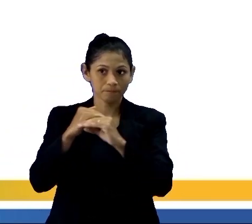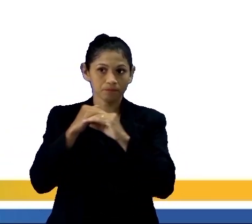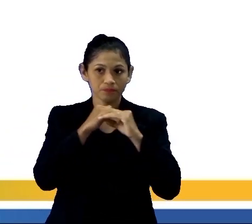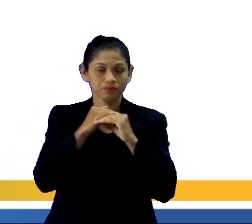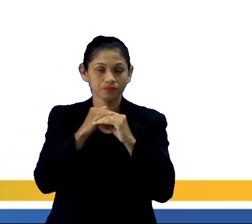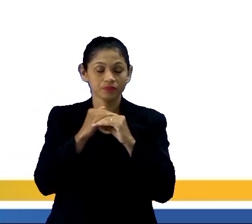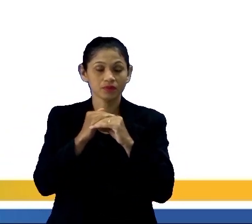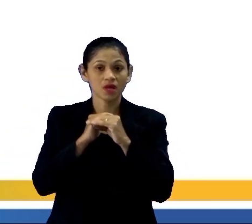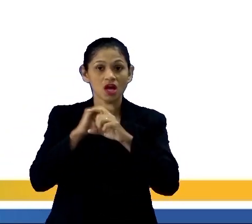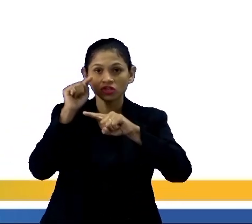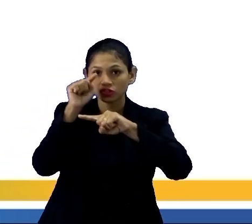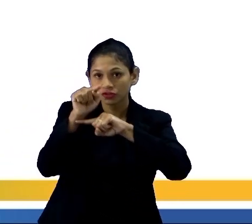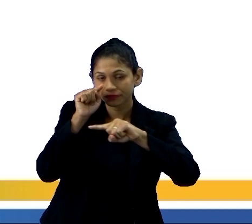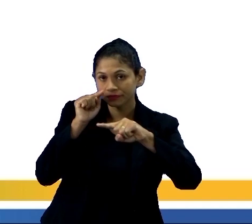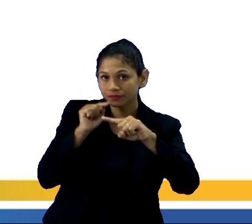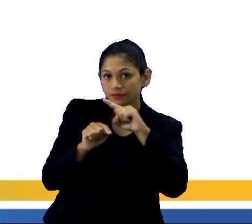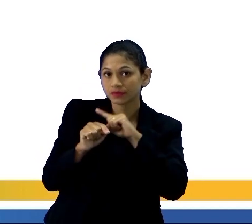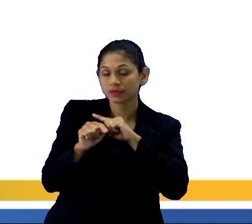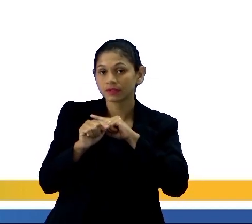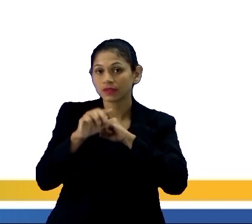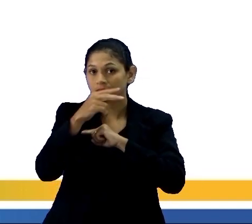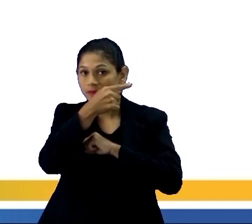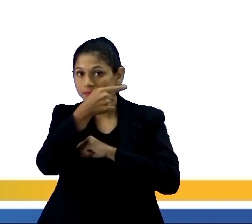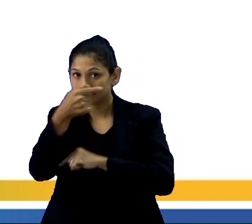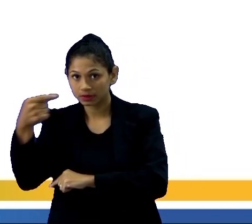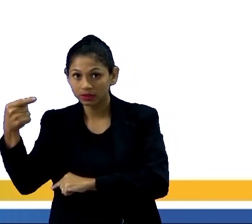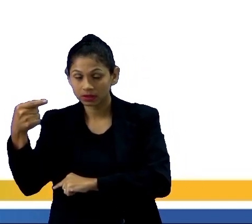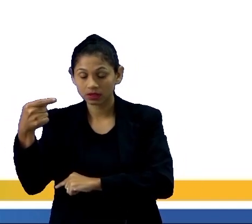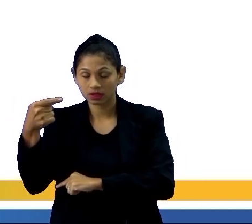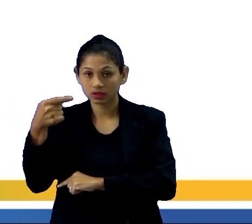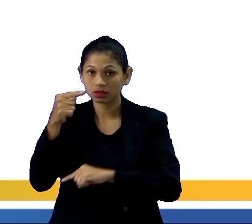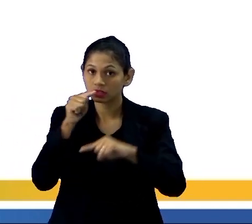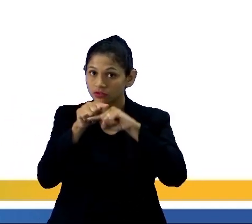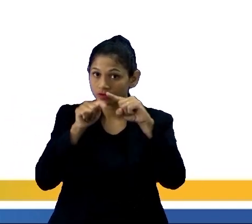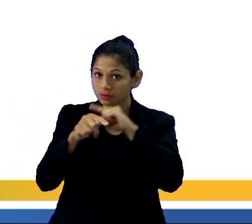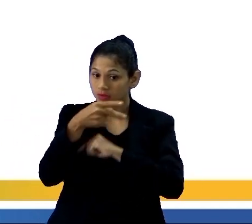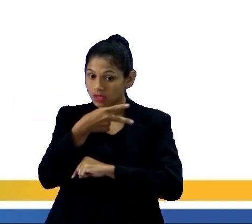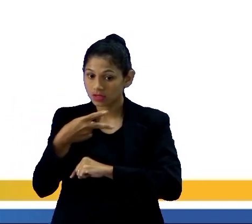linha pela primeira, o resultado é sempre 8.